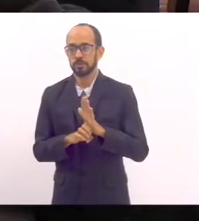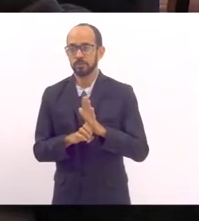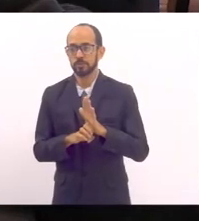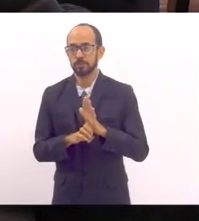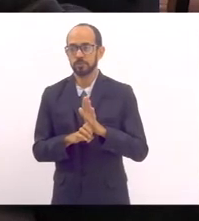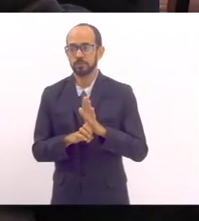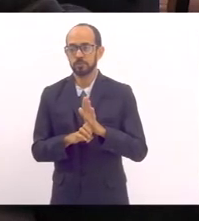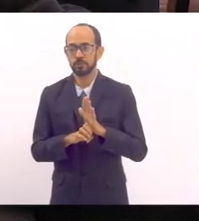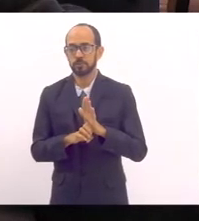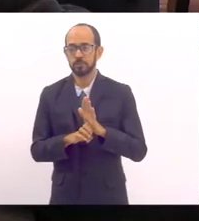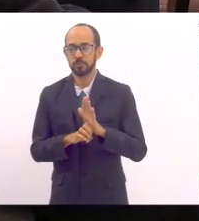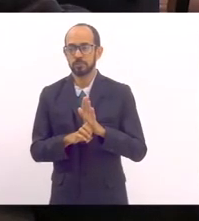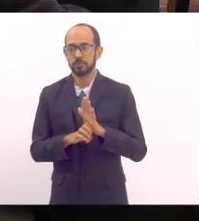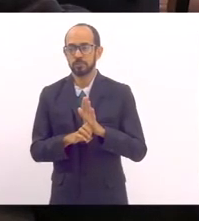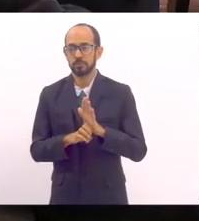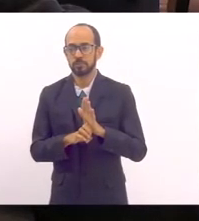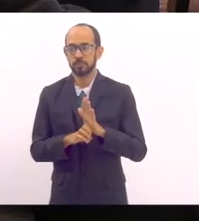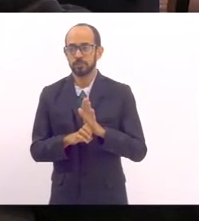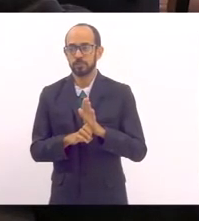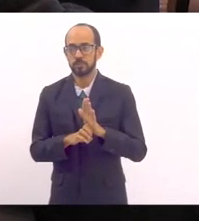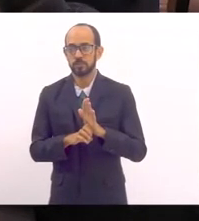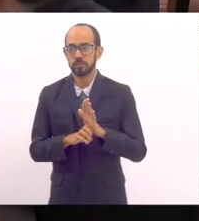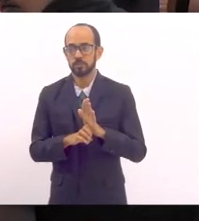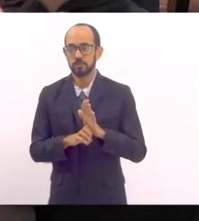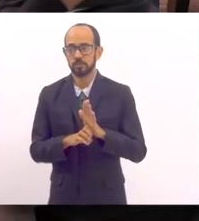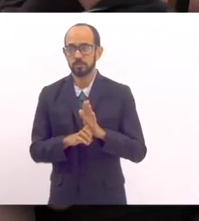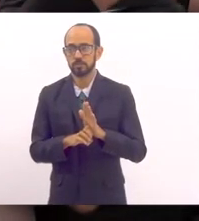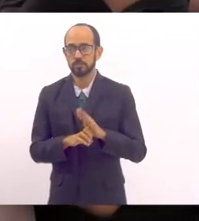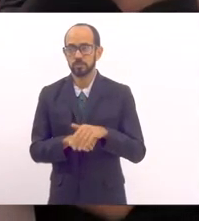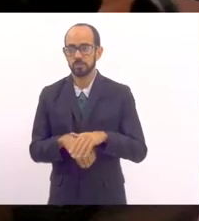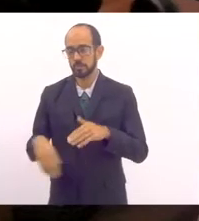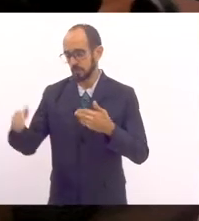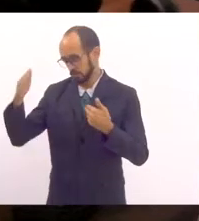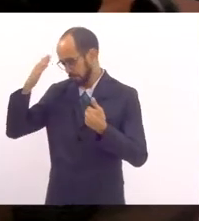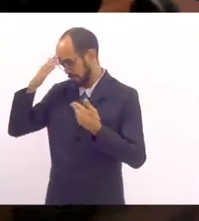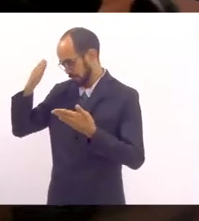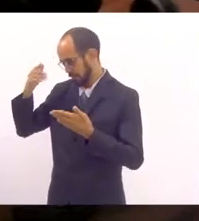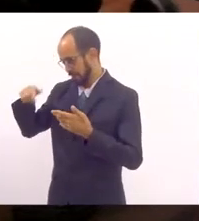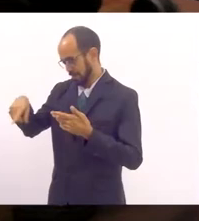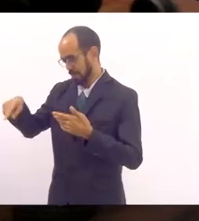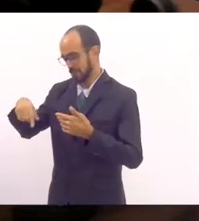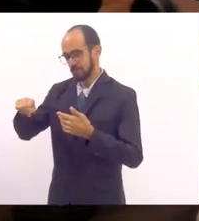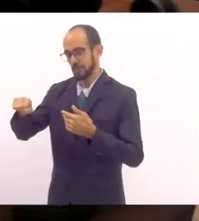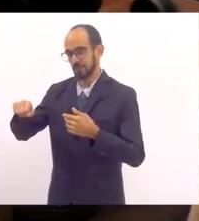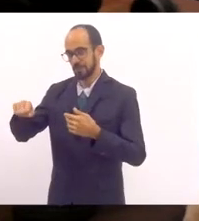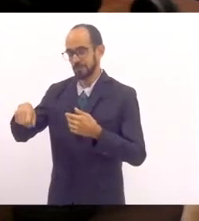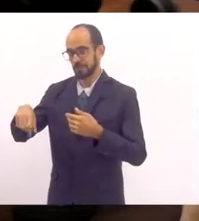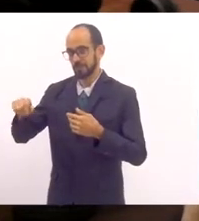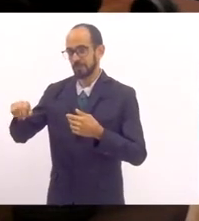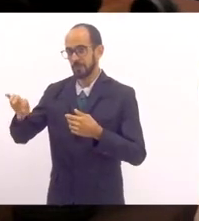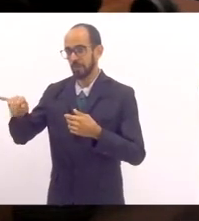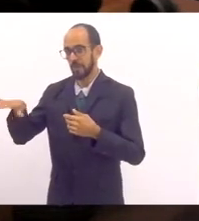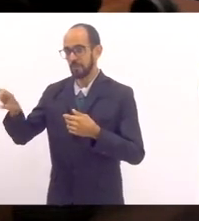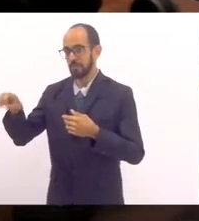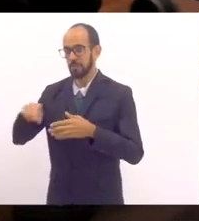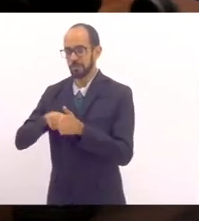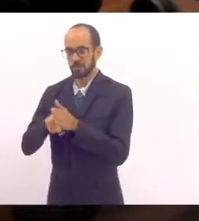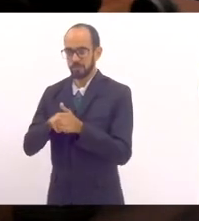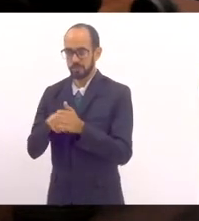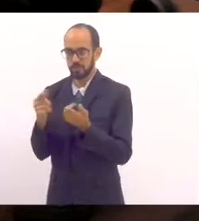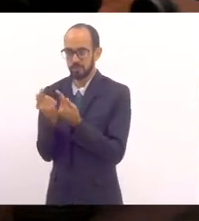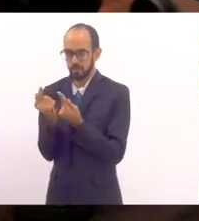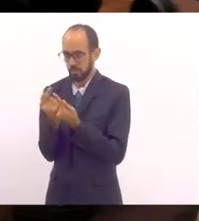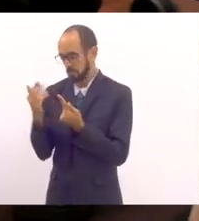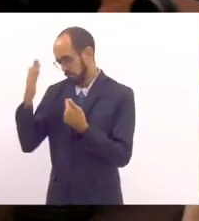Ah, obrigado. Grande Fábio Google, ele é o cara que já catou, já botou ali. Exatamente isso, para que a gente